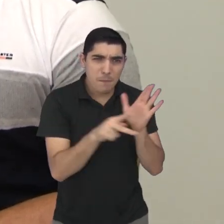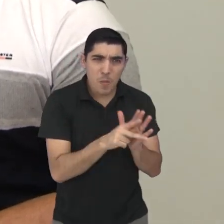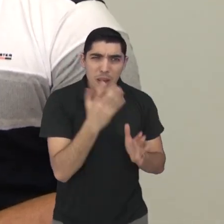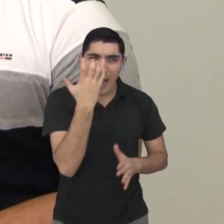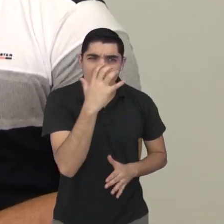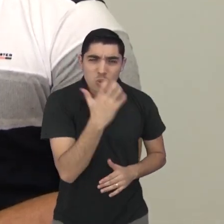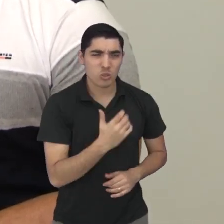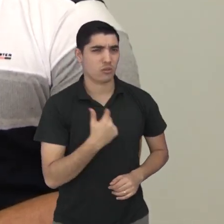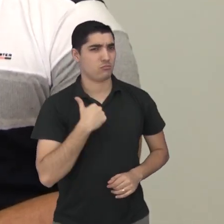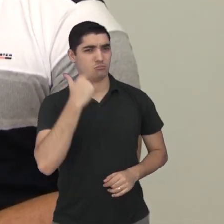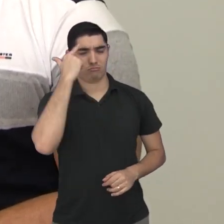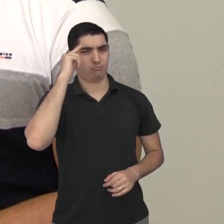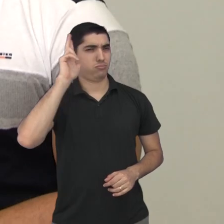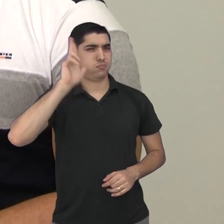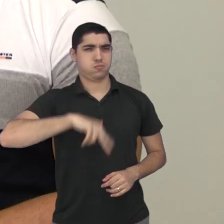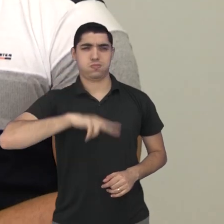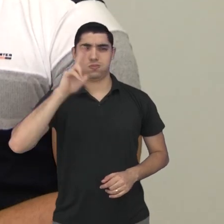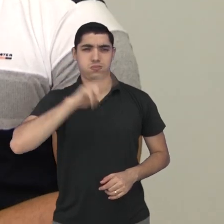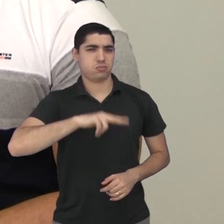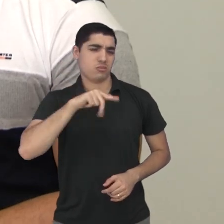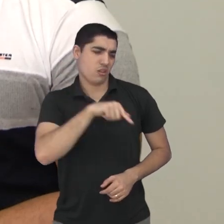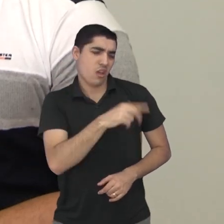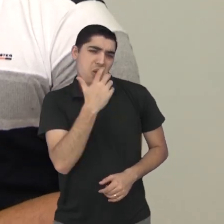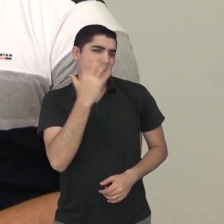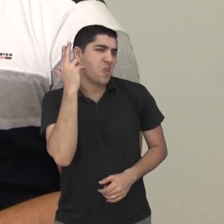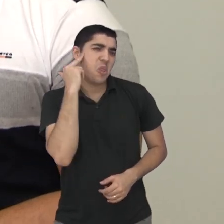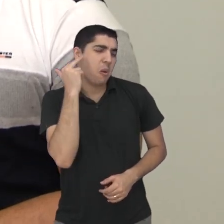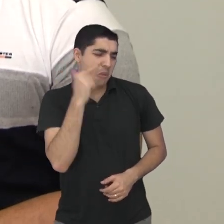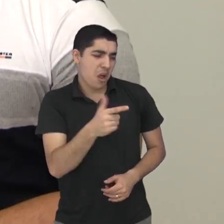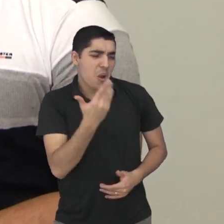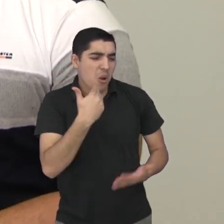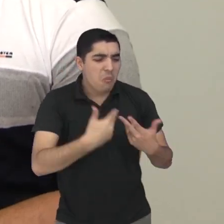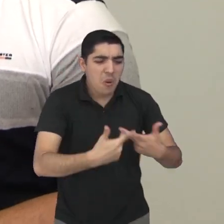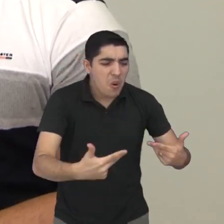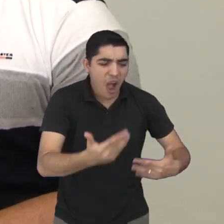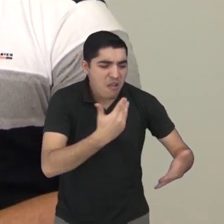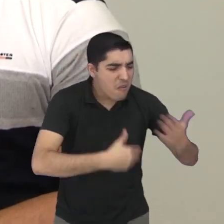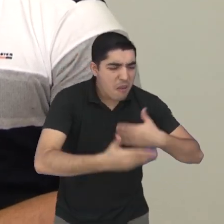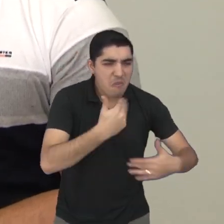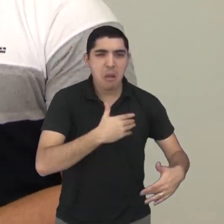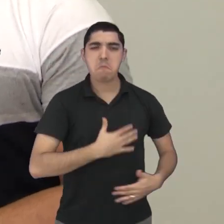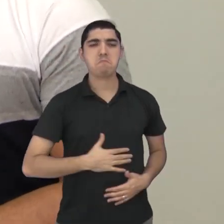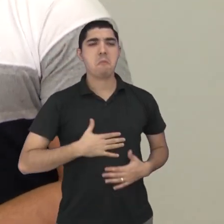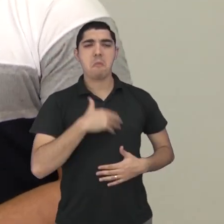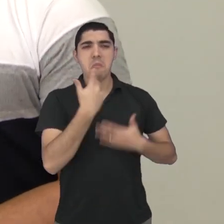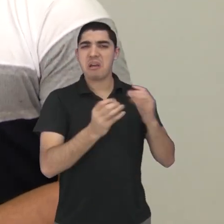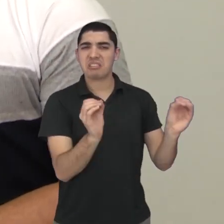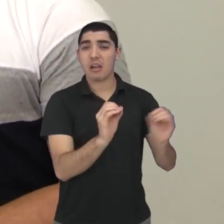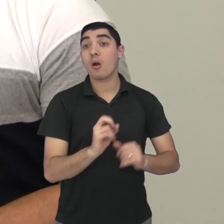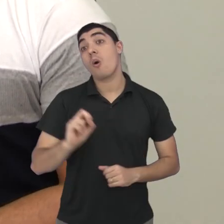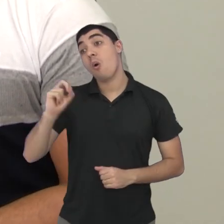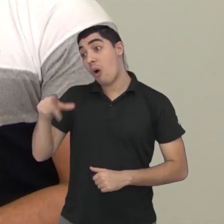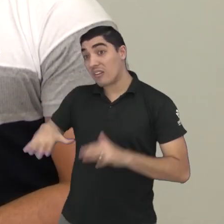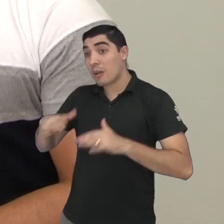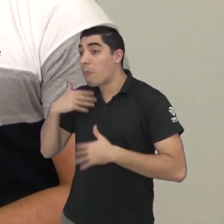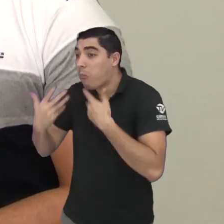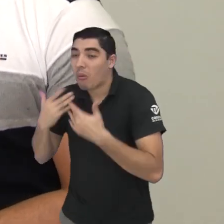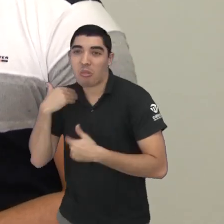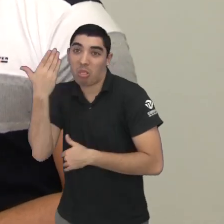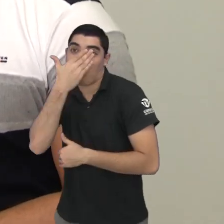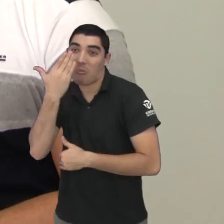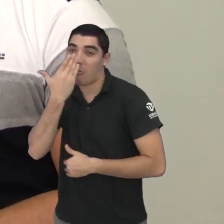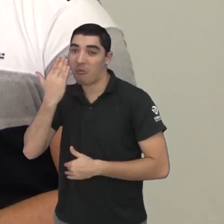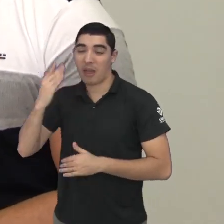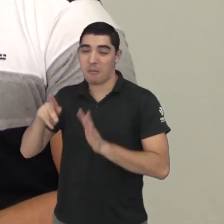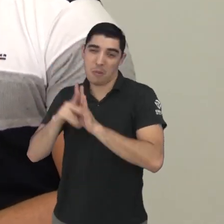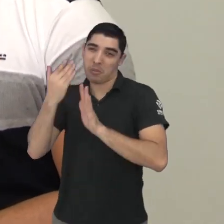época. Era cachorro de quintal, cachorro que comia qualquer coisa, não passava mal. Agora Ou passava e a gente não via. Ou a gente não via,